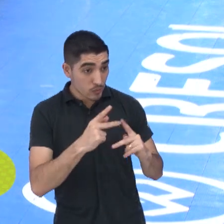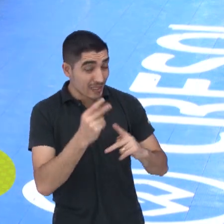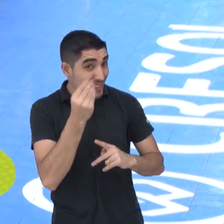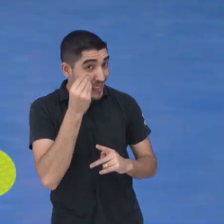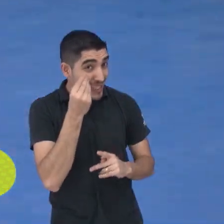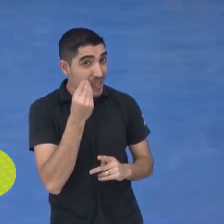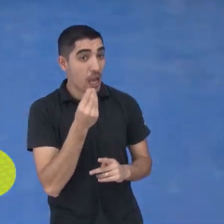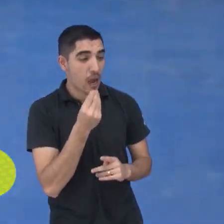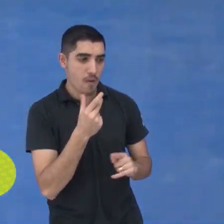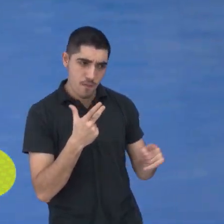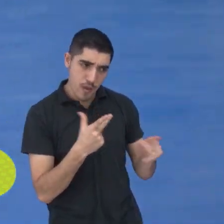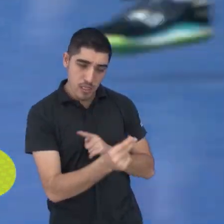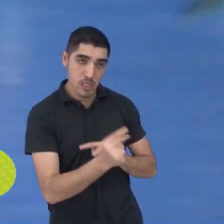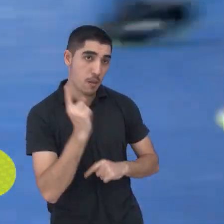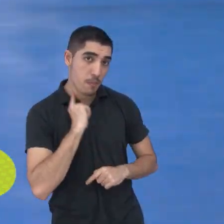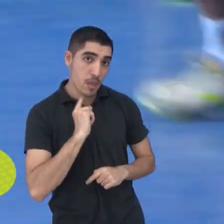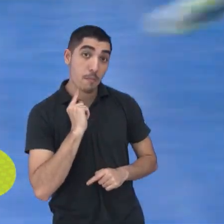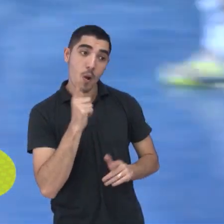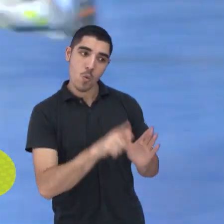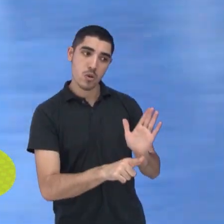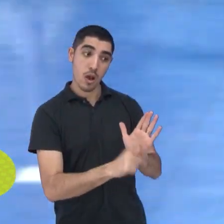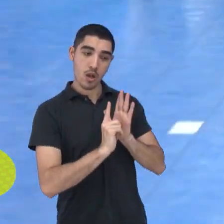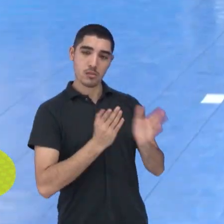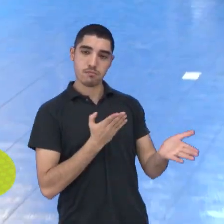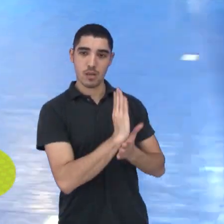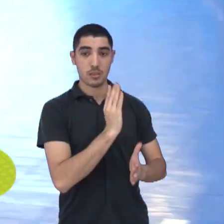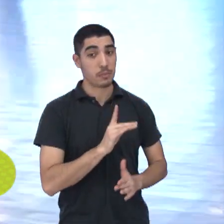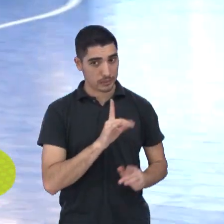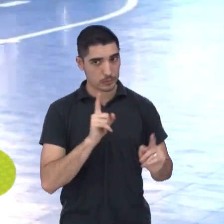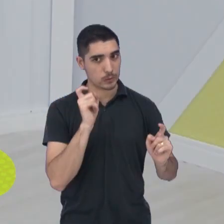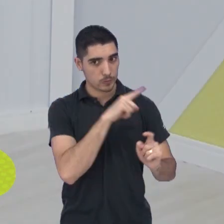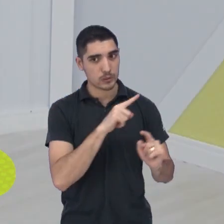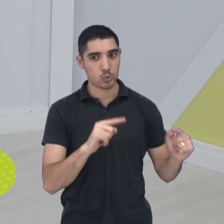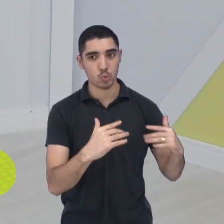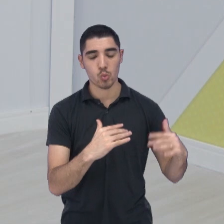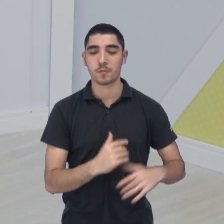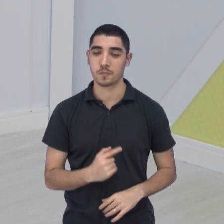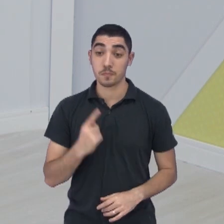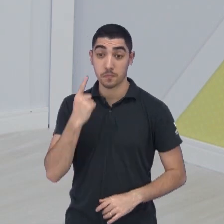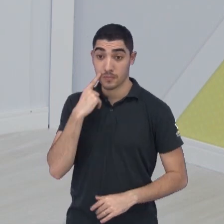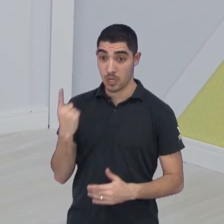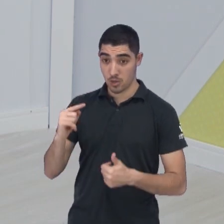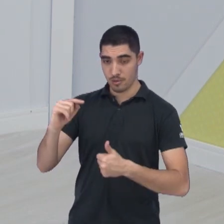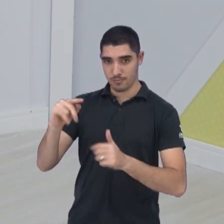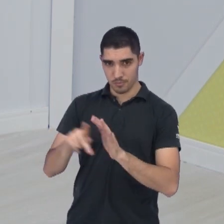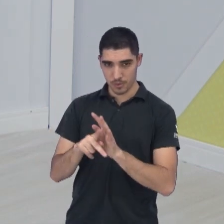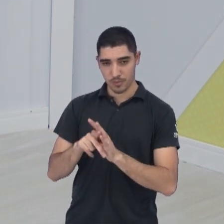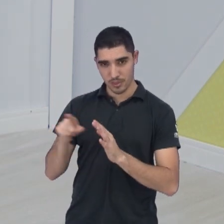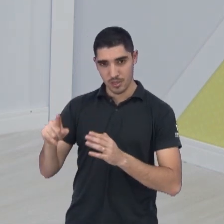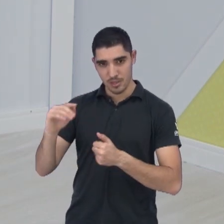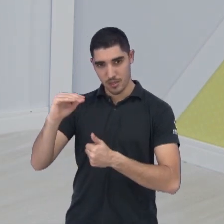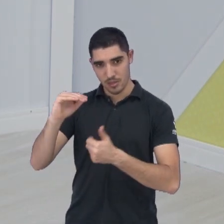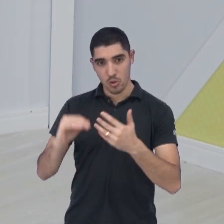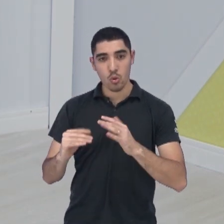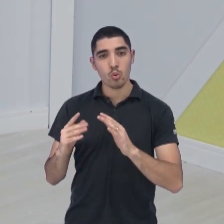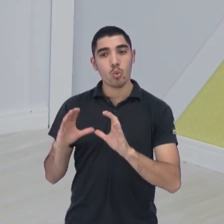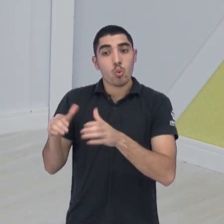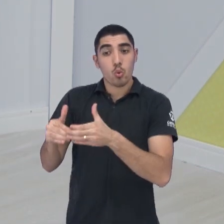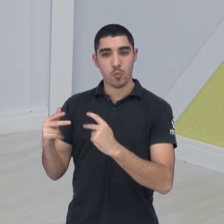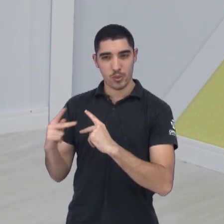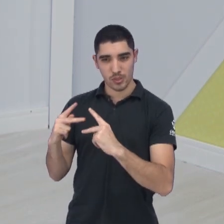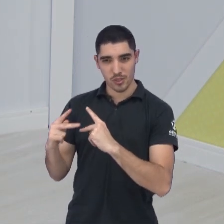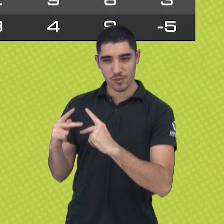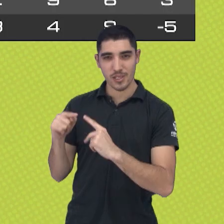classificação já antecipada, mas é um jogo bem complicado. Muito bem. Matheus, coloca pra gente a classificação aqui da LNF, o grupo do São José, que